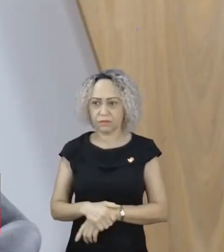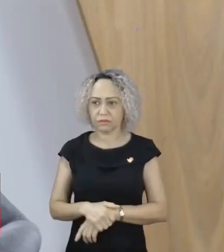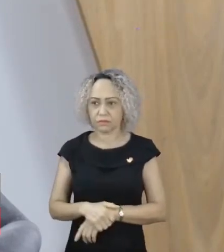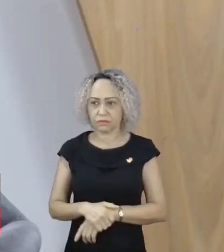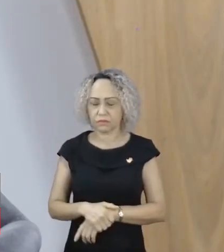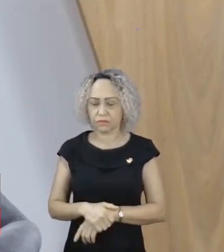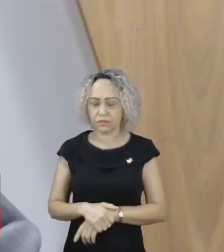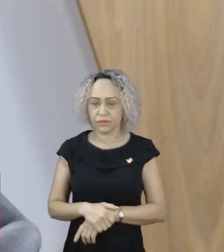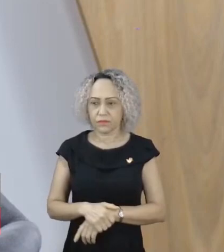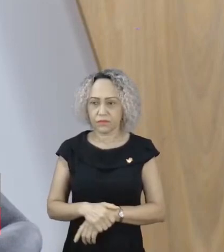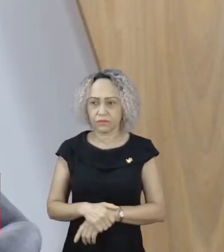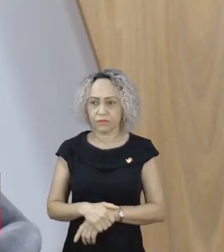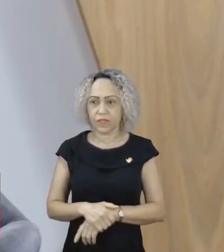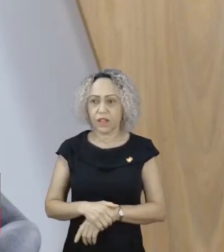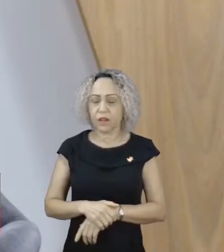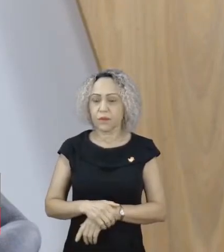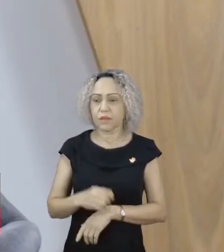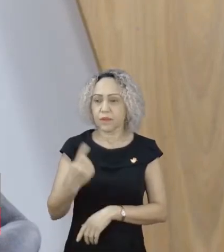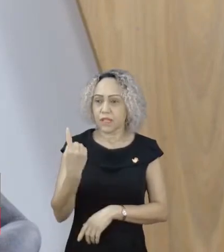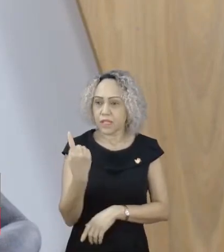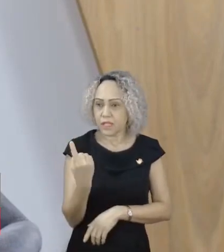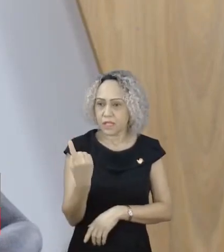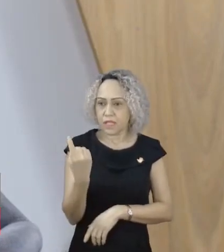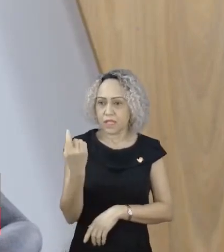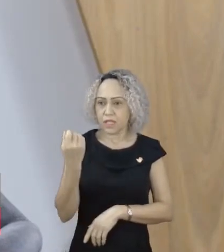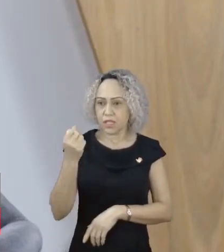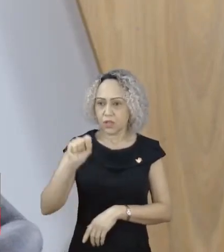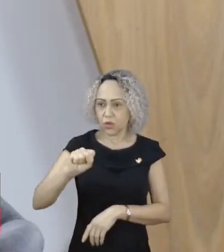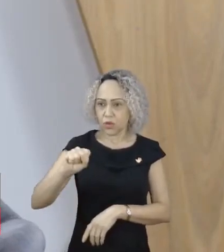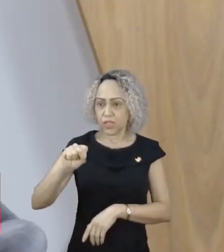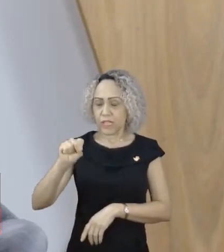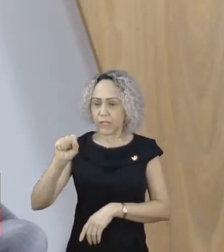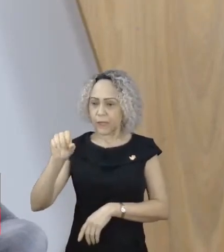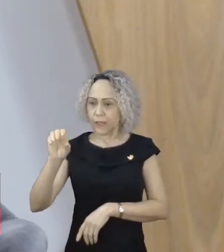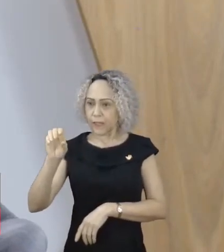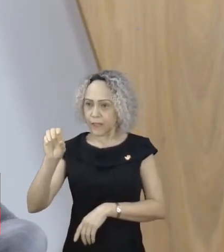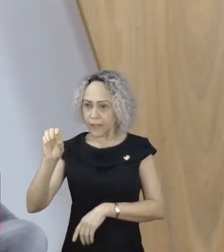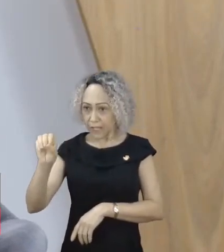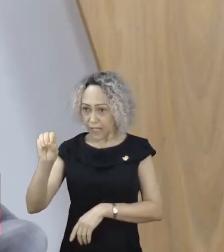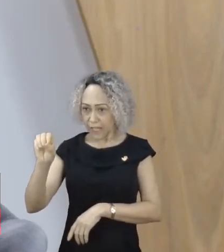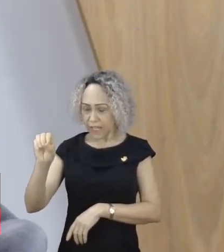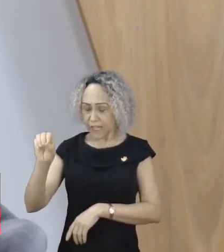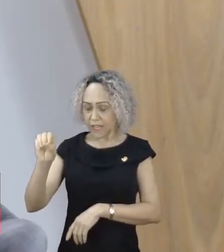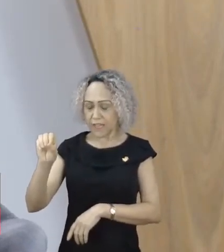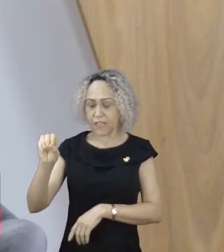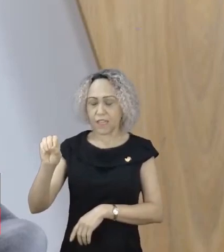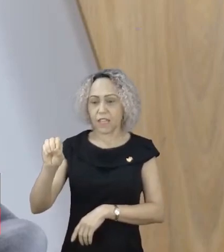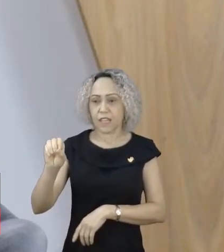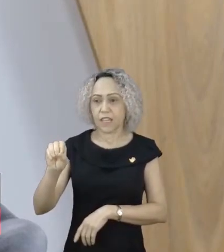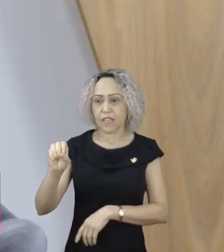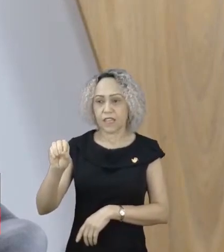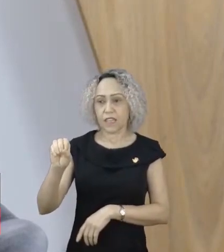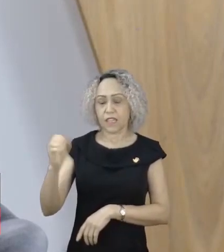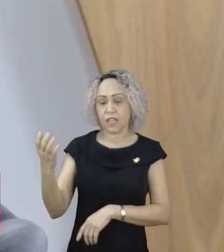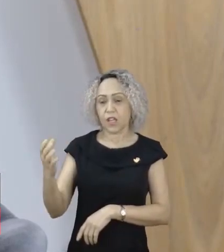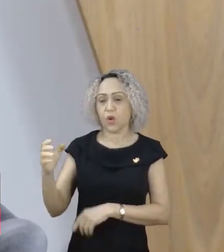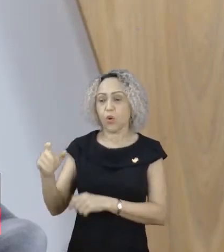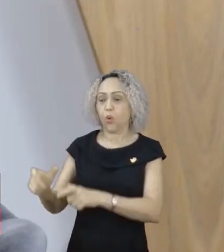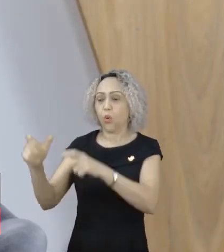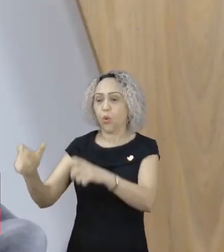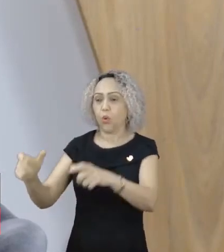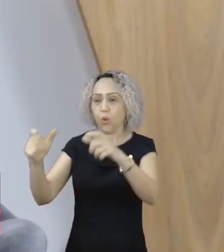arranjos populacionais, que equivalem a 217 cidades em todo o território brasileiro. Né, com o maior número de cidades